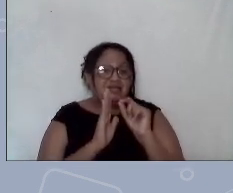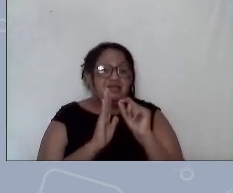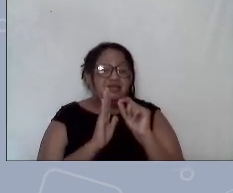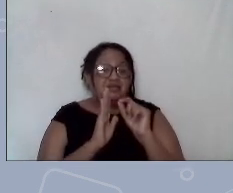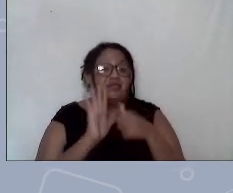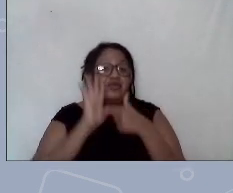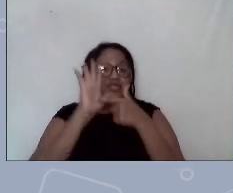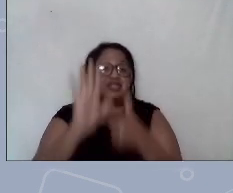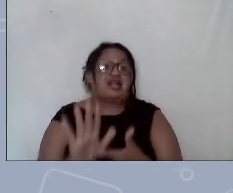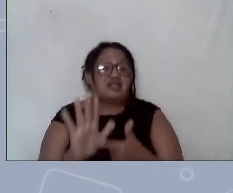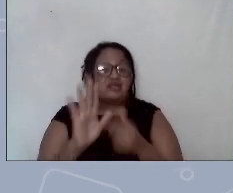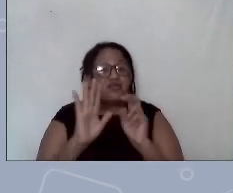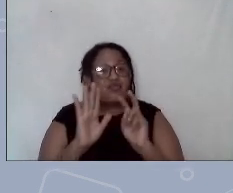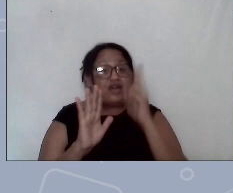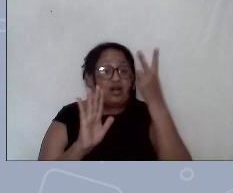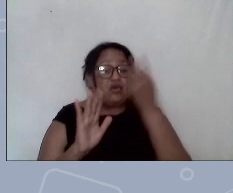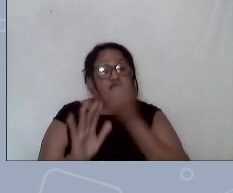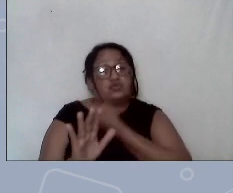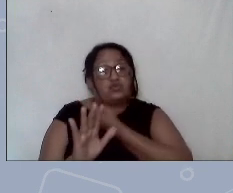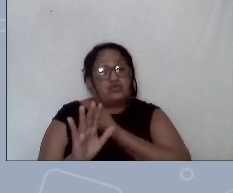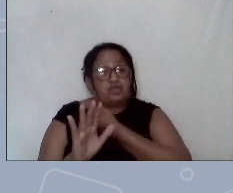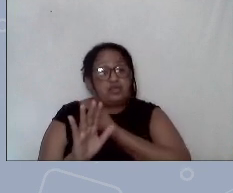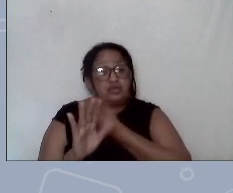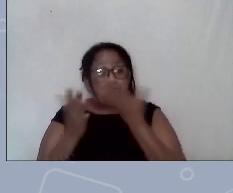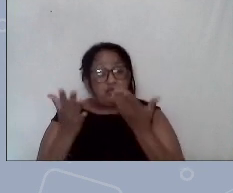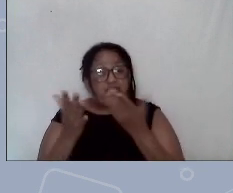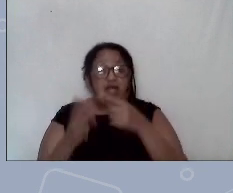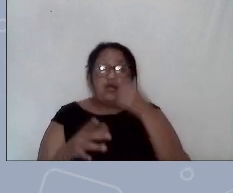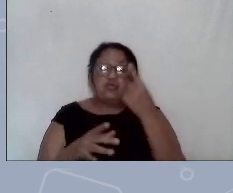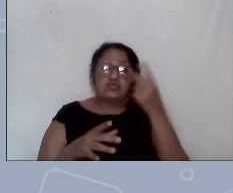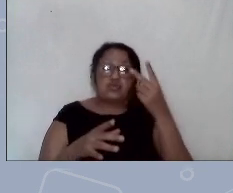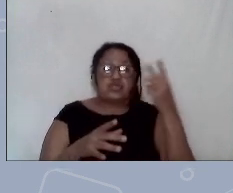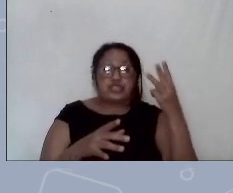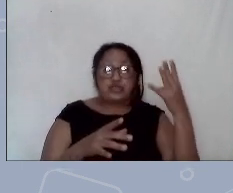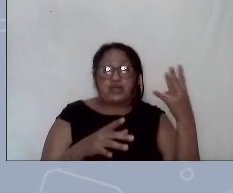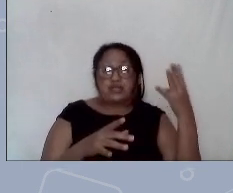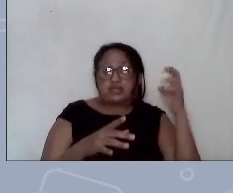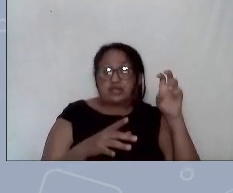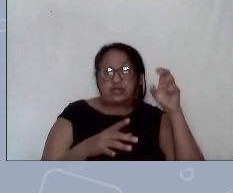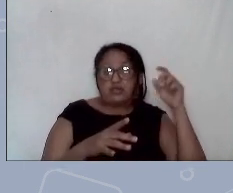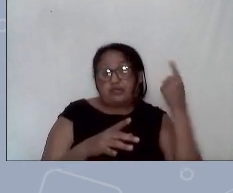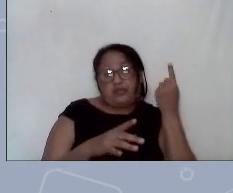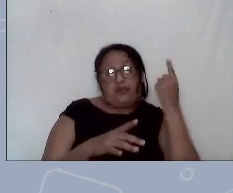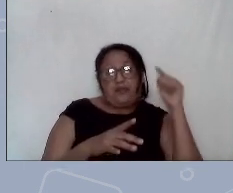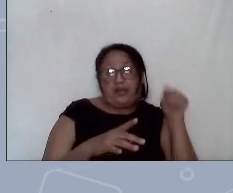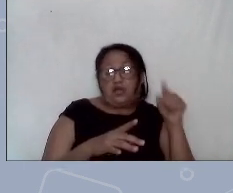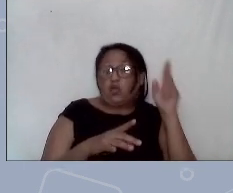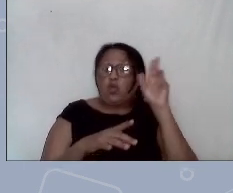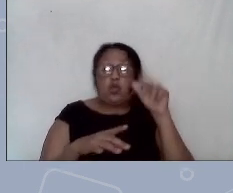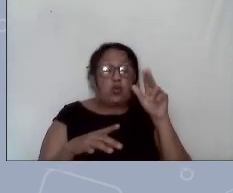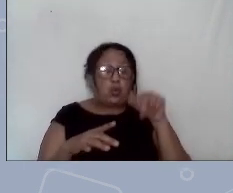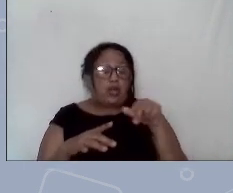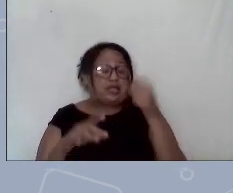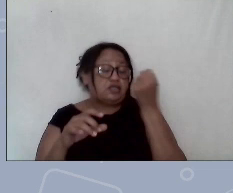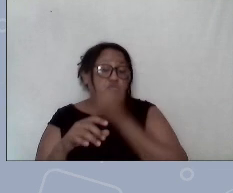um valor inteiro um número inteiro um, dois, três, quatro, cinco, mil nunca números fracionados e aí a questão